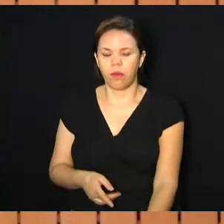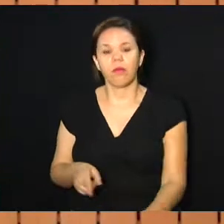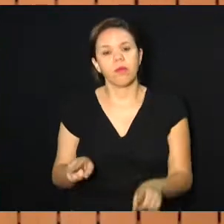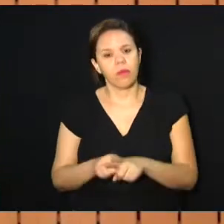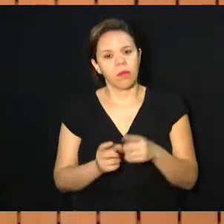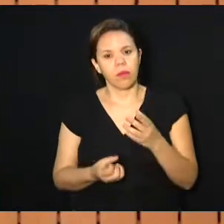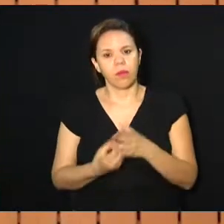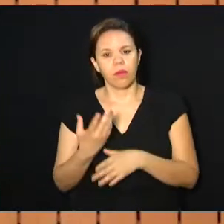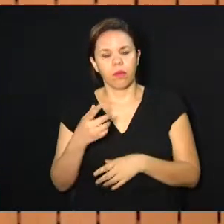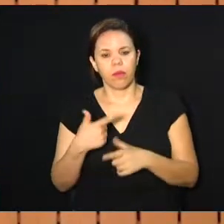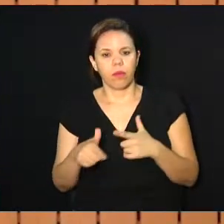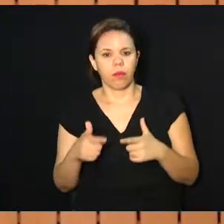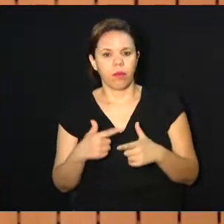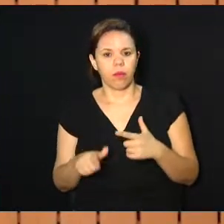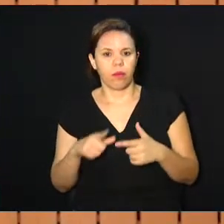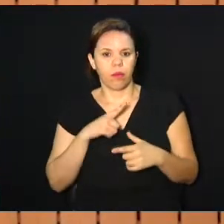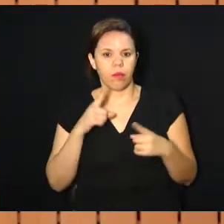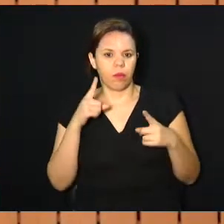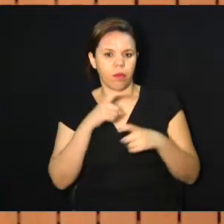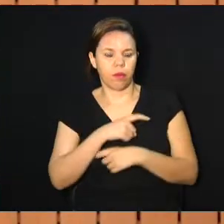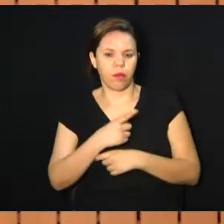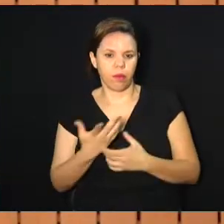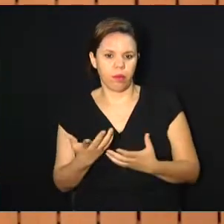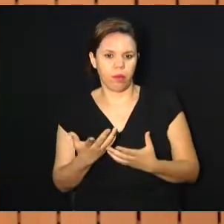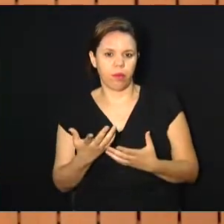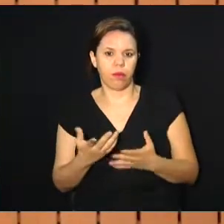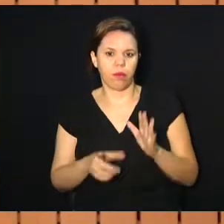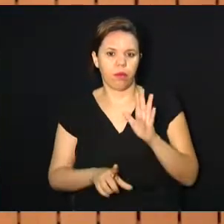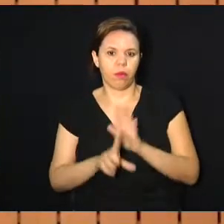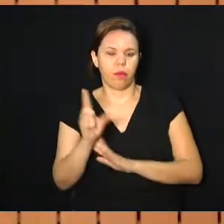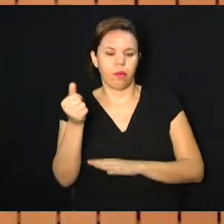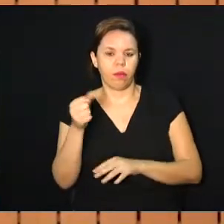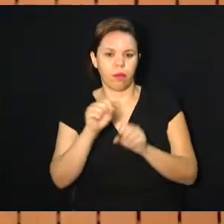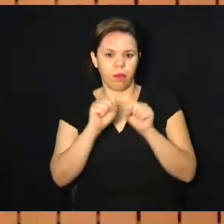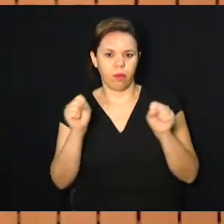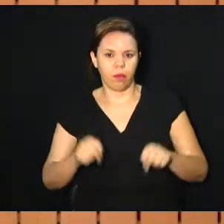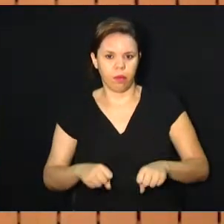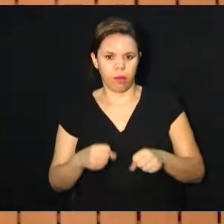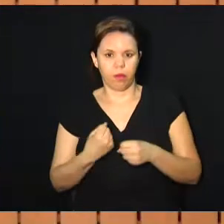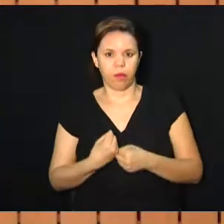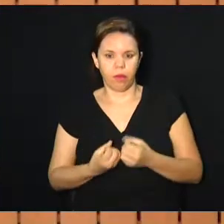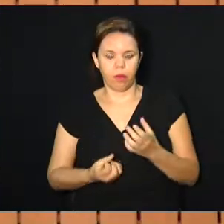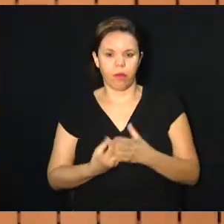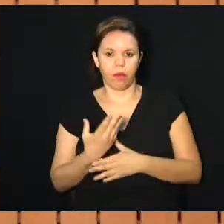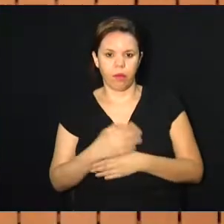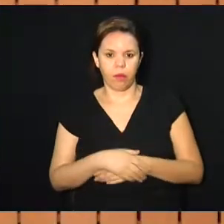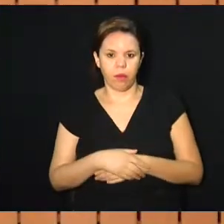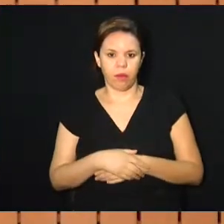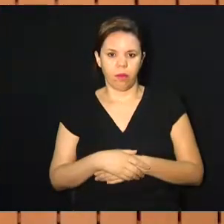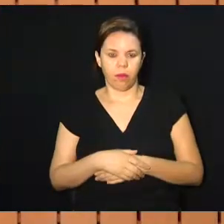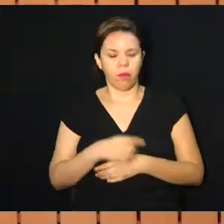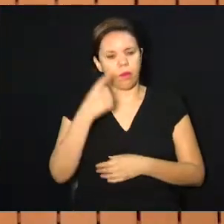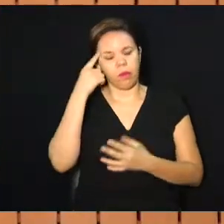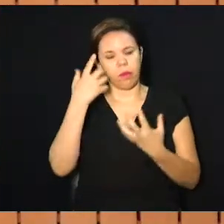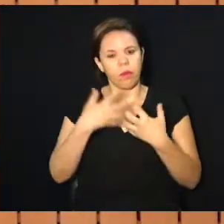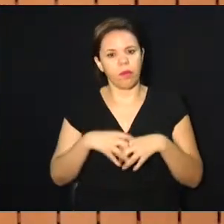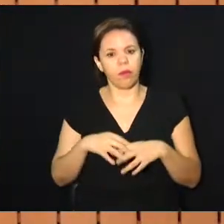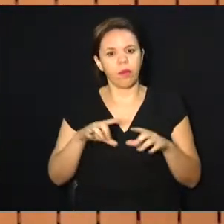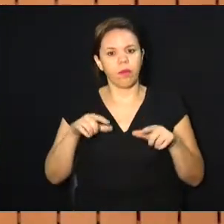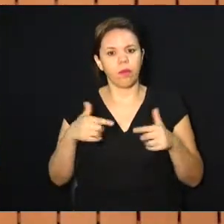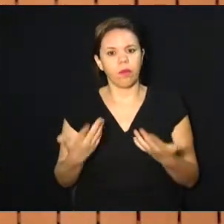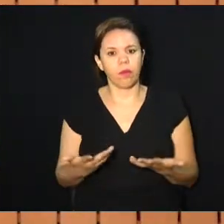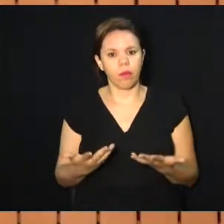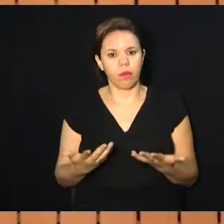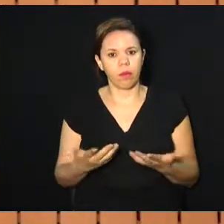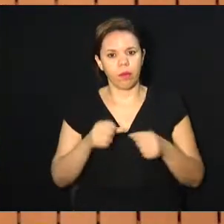problema, porque você tem uma dificuldade de rentabilidade do sistema operacional. Então, eu fico pensando em que medida que esse seria